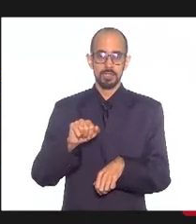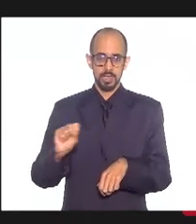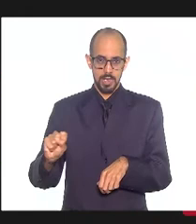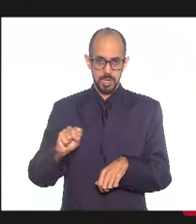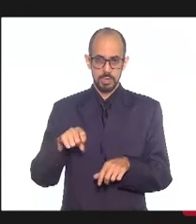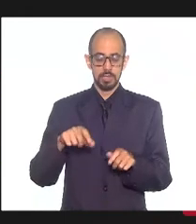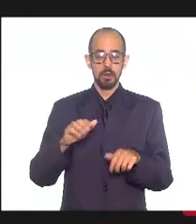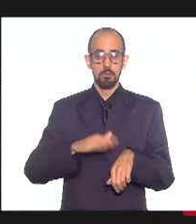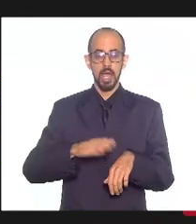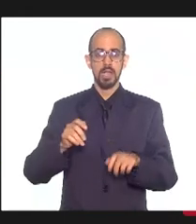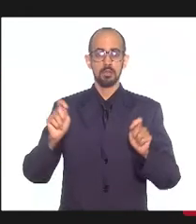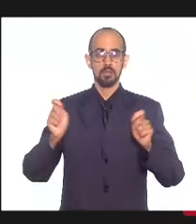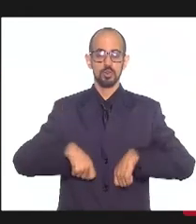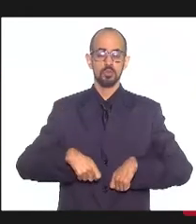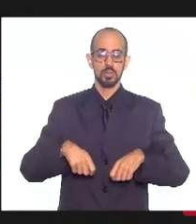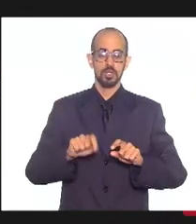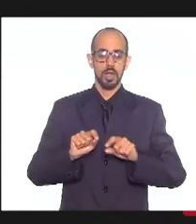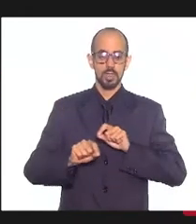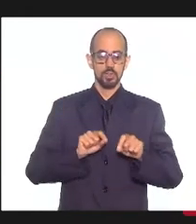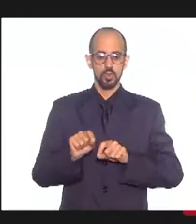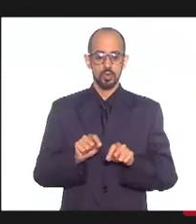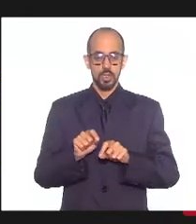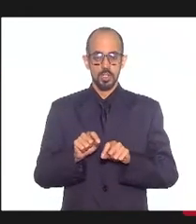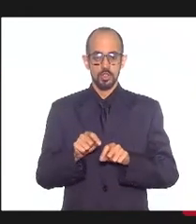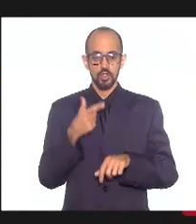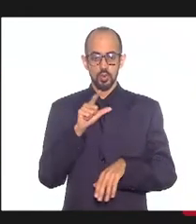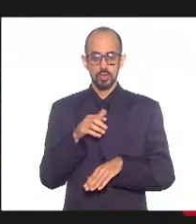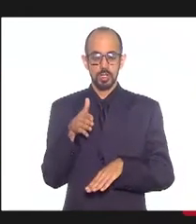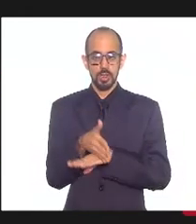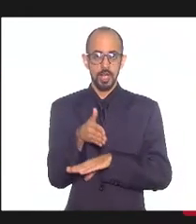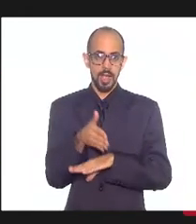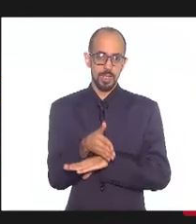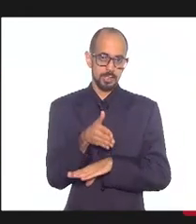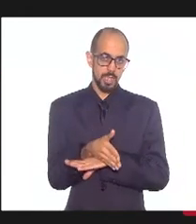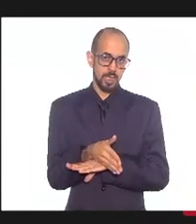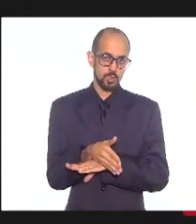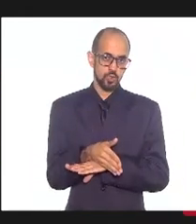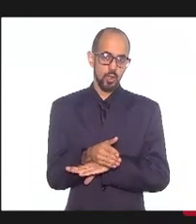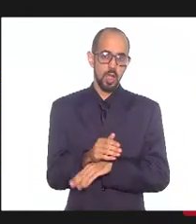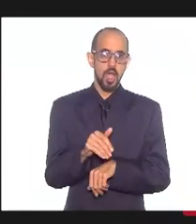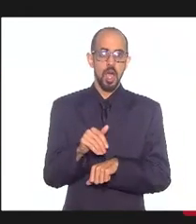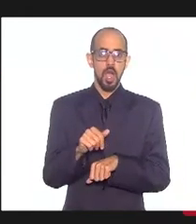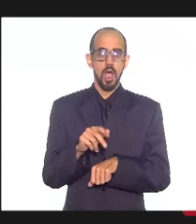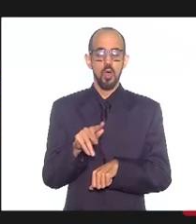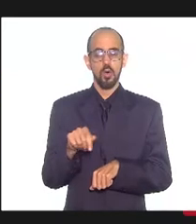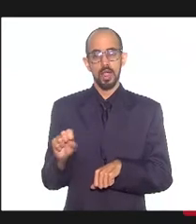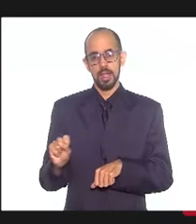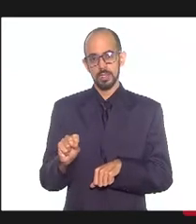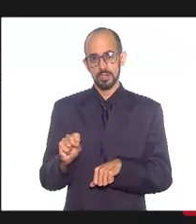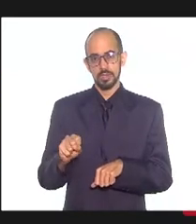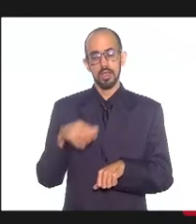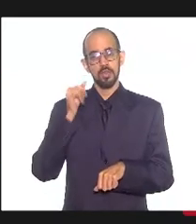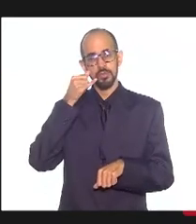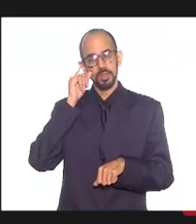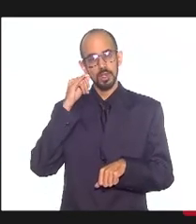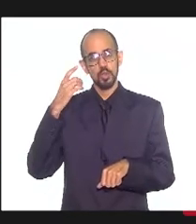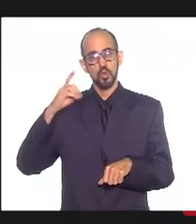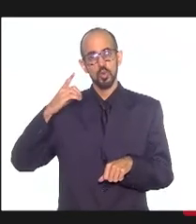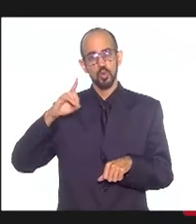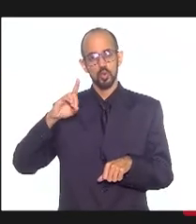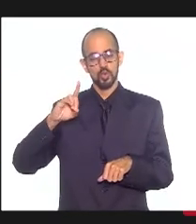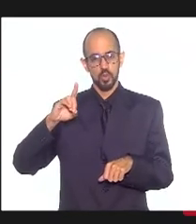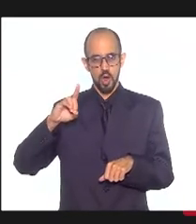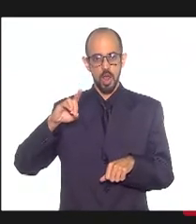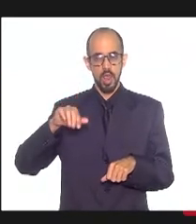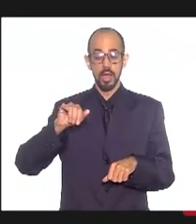mais possibilidade de nós ficarmos sensíveis no anel de gás brasileiro ao gás importado e dolarizando o nosso insumo e